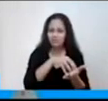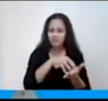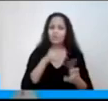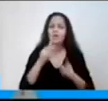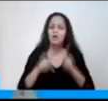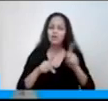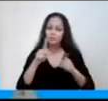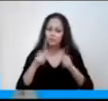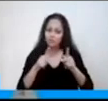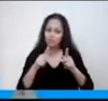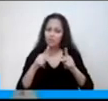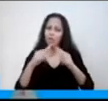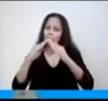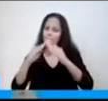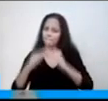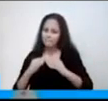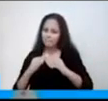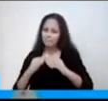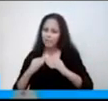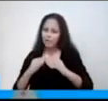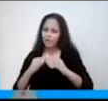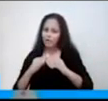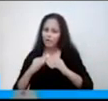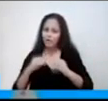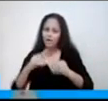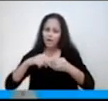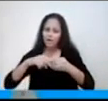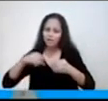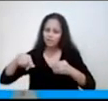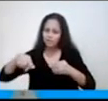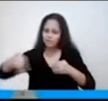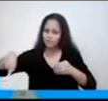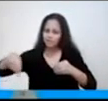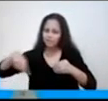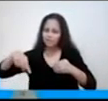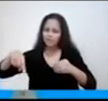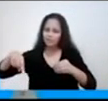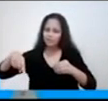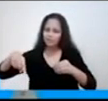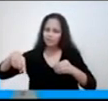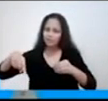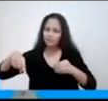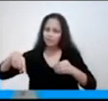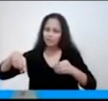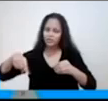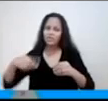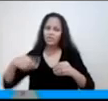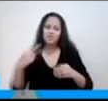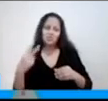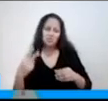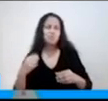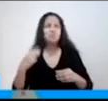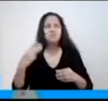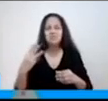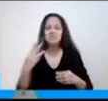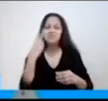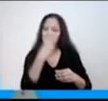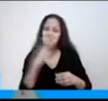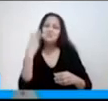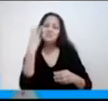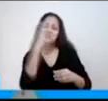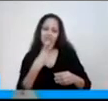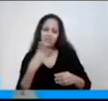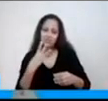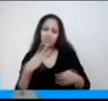Então, normalmente, essa população ela mora na periferia, né? Numa grande metrópole como São Paulo, às vezes levaria de 2 a 3 horas para sair de casa e chegar no